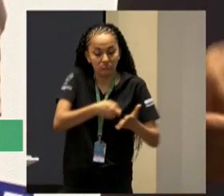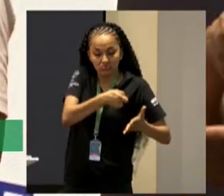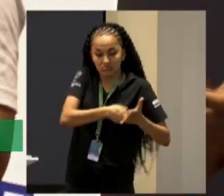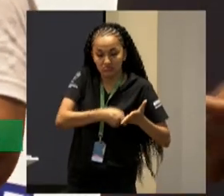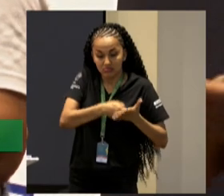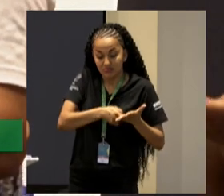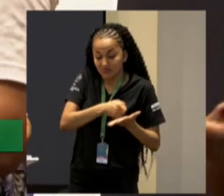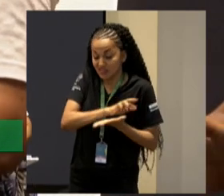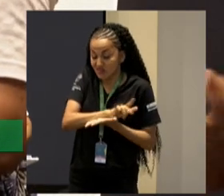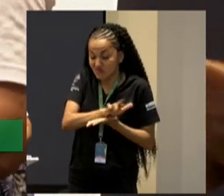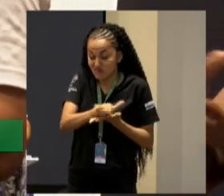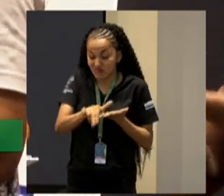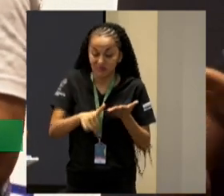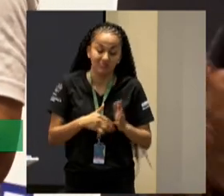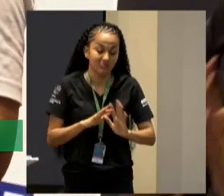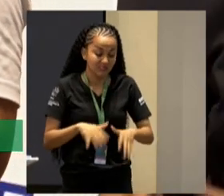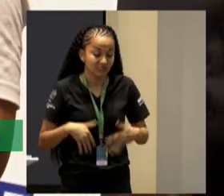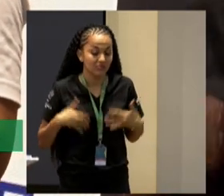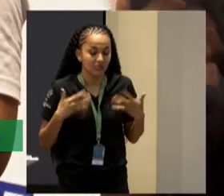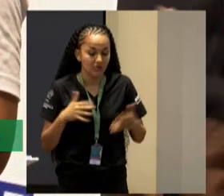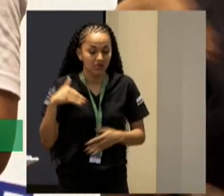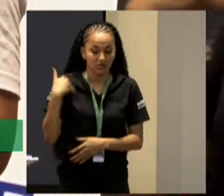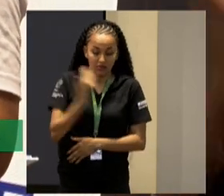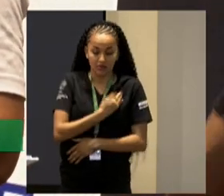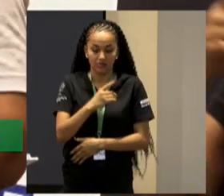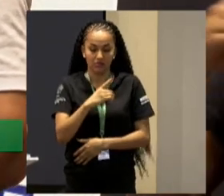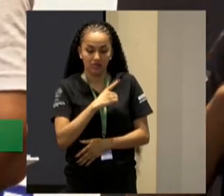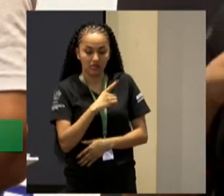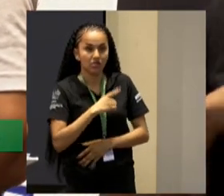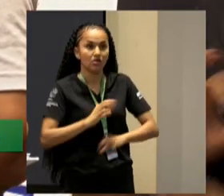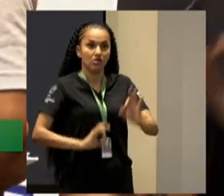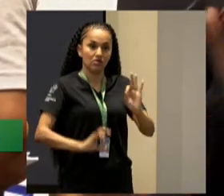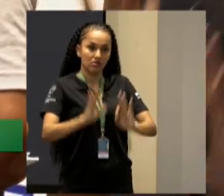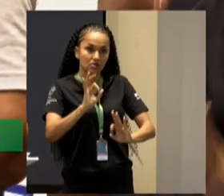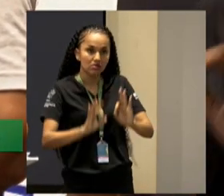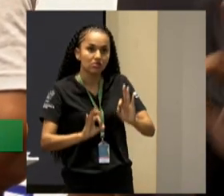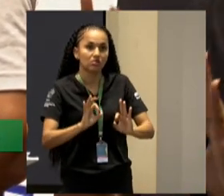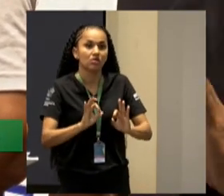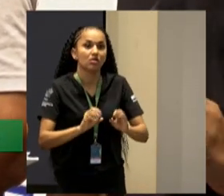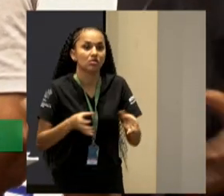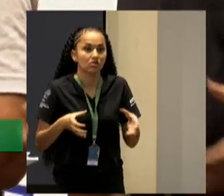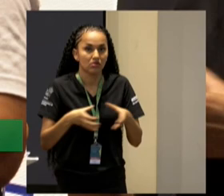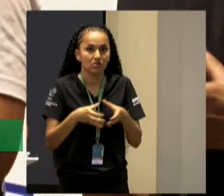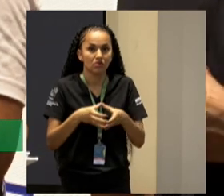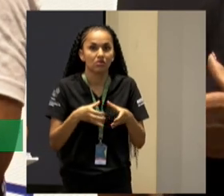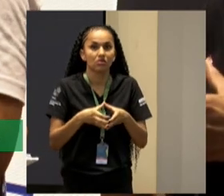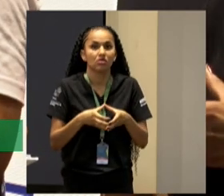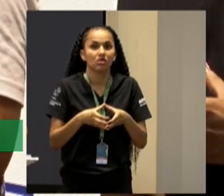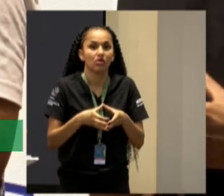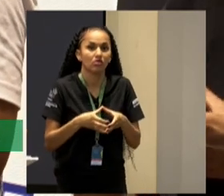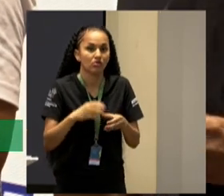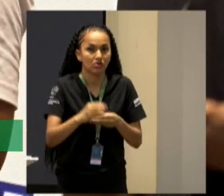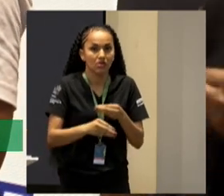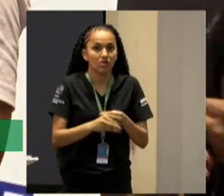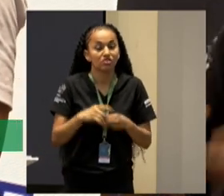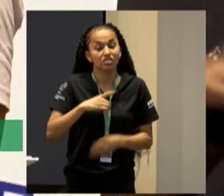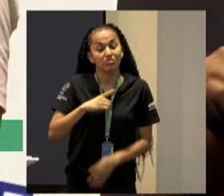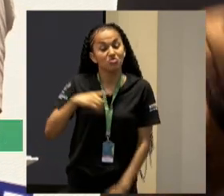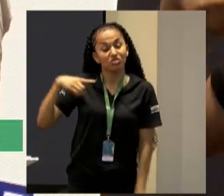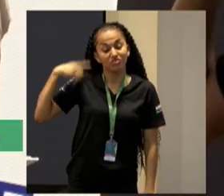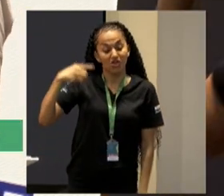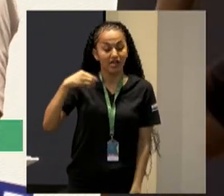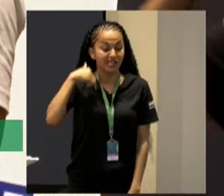enfrentamentos. E aí, nós tínhamos na nossa organização, e como ela colaborava com o mandato, uma advogada